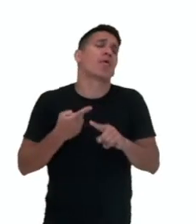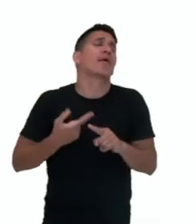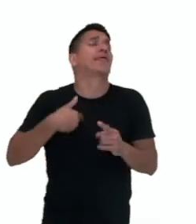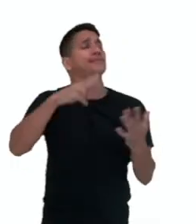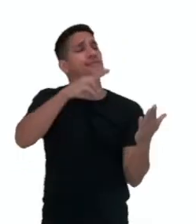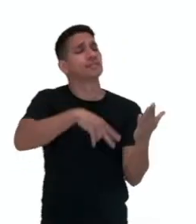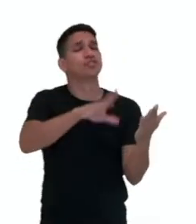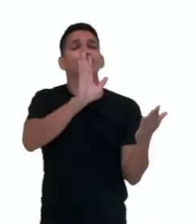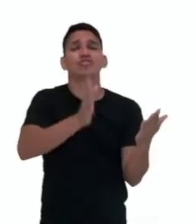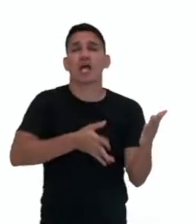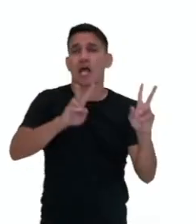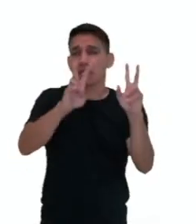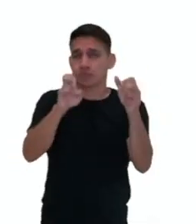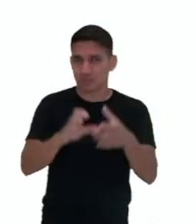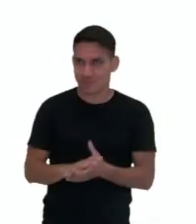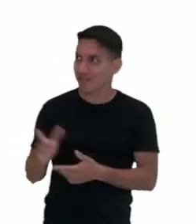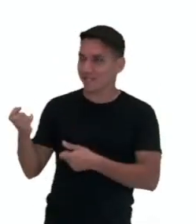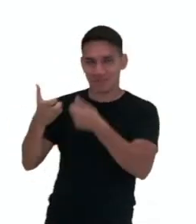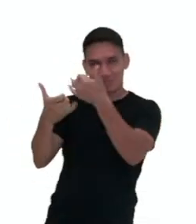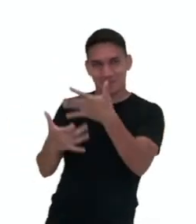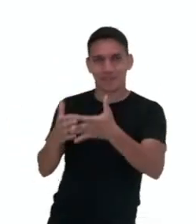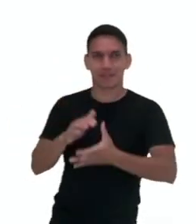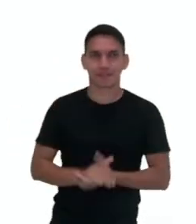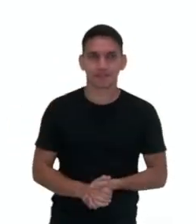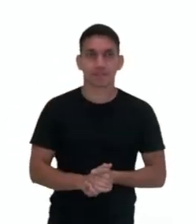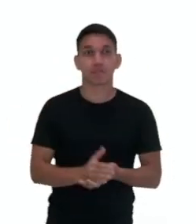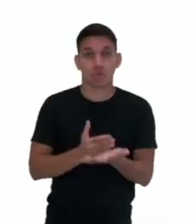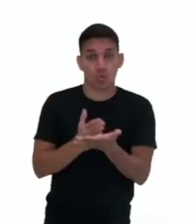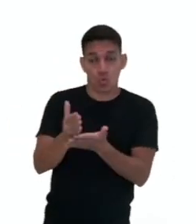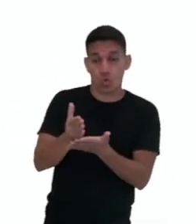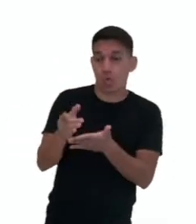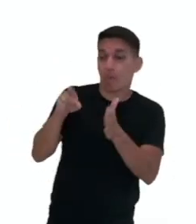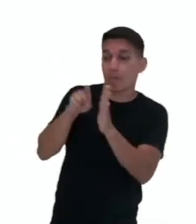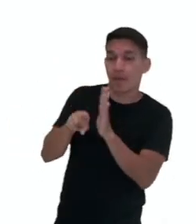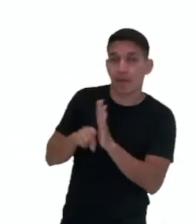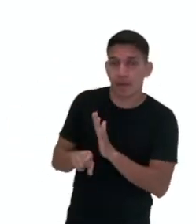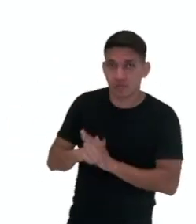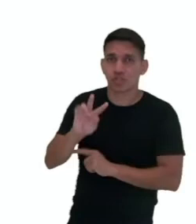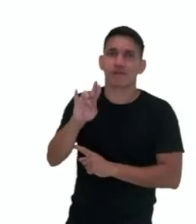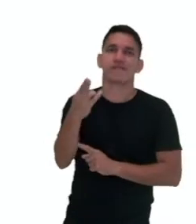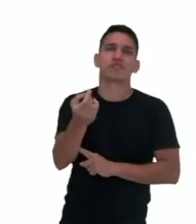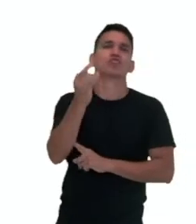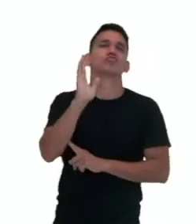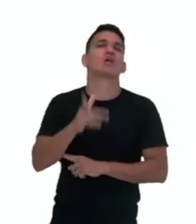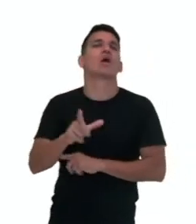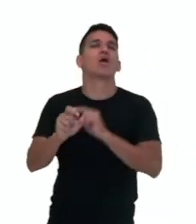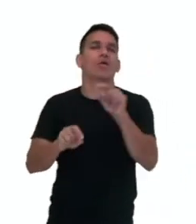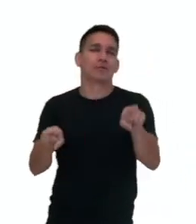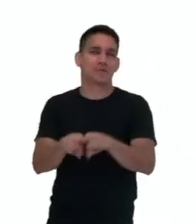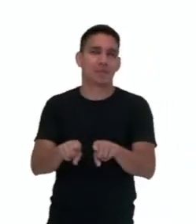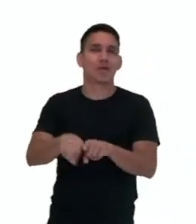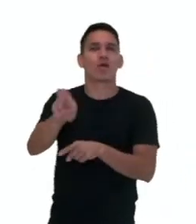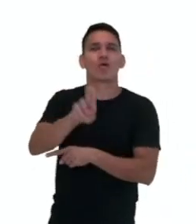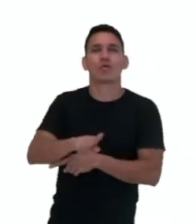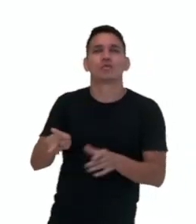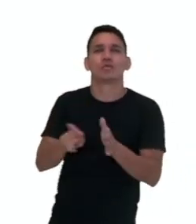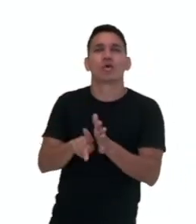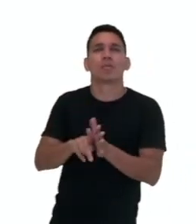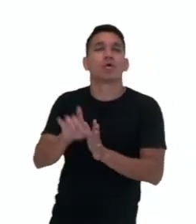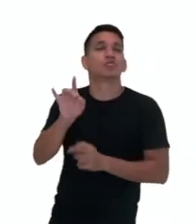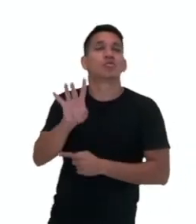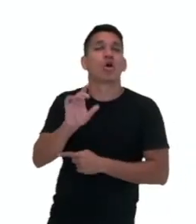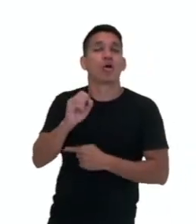respeito. Temos aqui uma explicativa, né? No início de pergunta, a gente já viu, ele também é usado, só